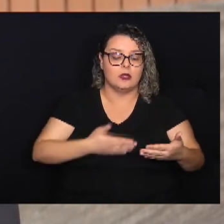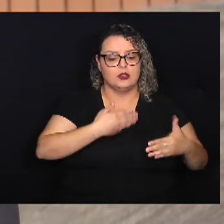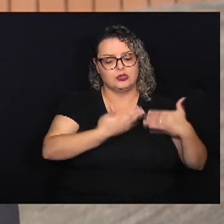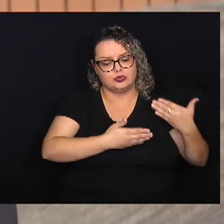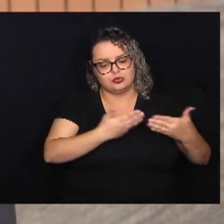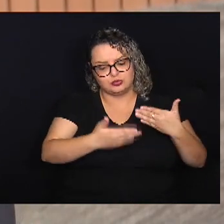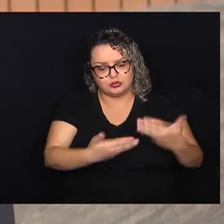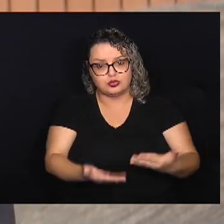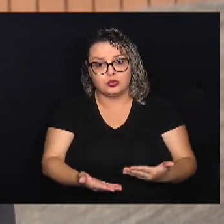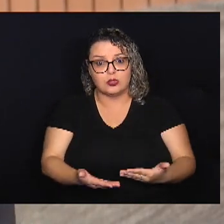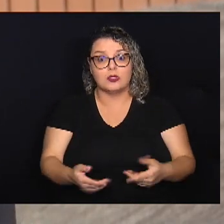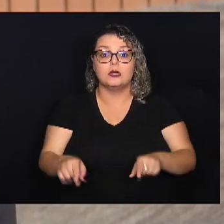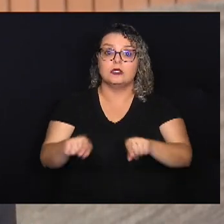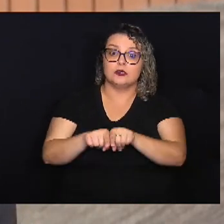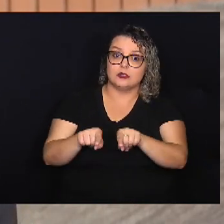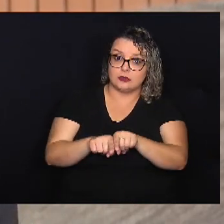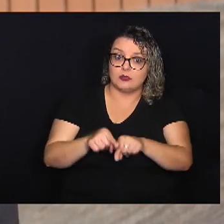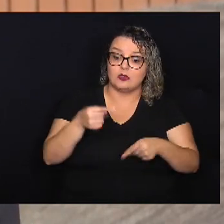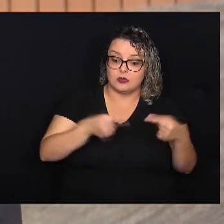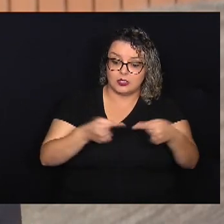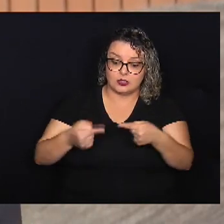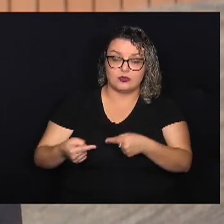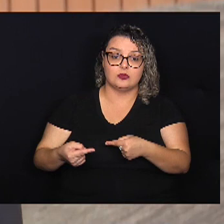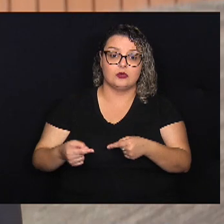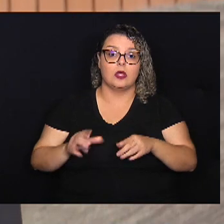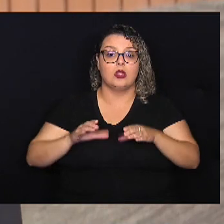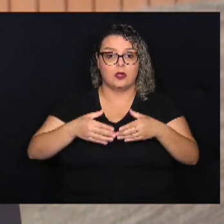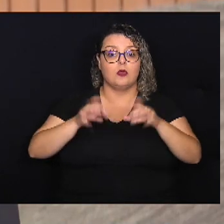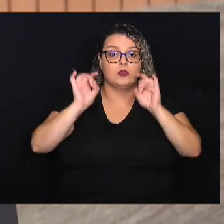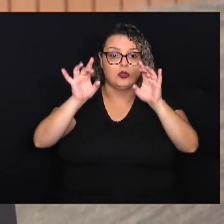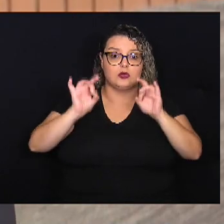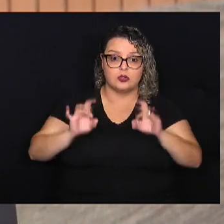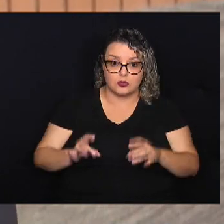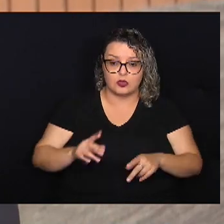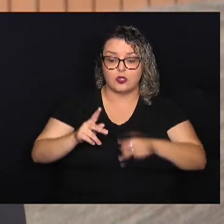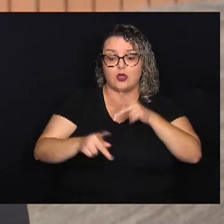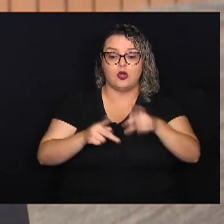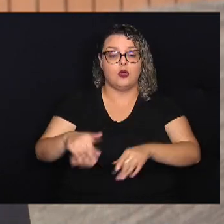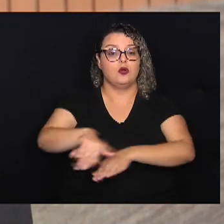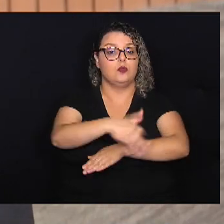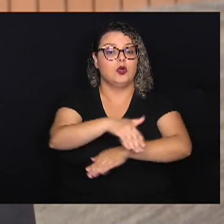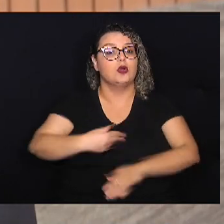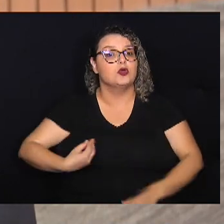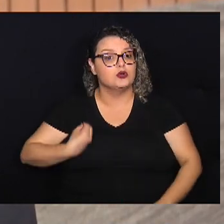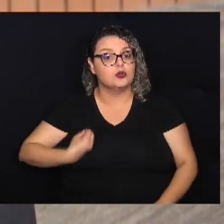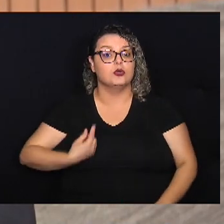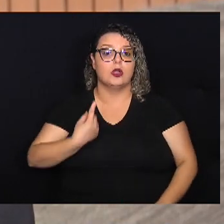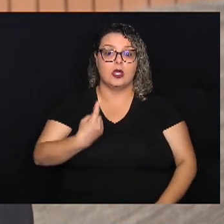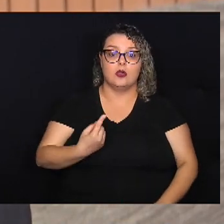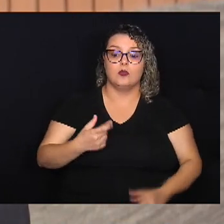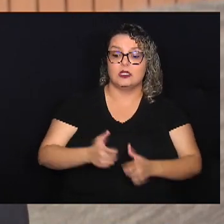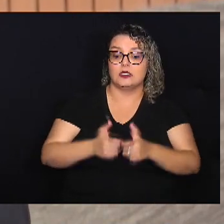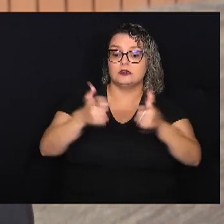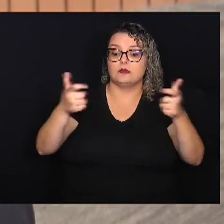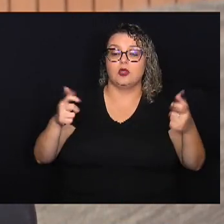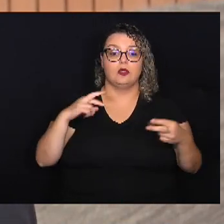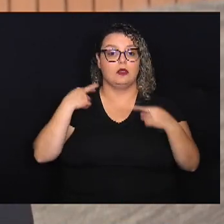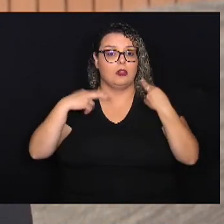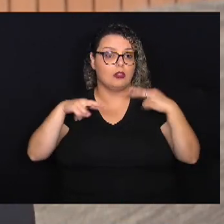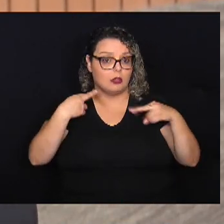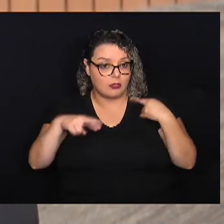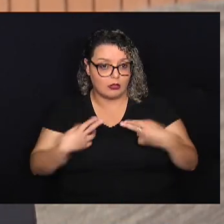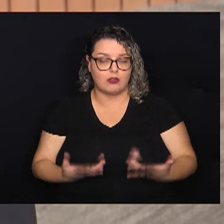tempo. Inclusive, foi discutido na Comissão Especial de Estudos sobre a População em Situação de Rua, que é uma das maiores reclamações que